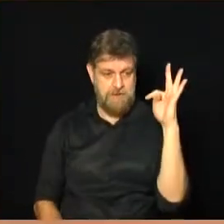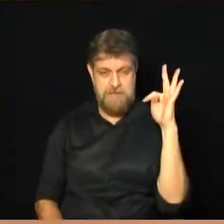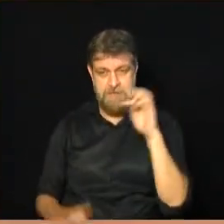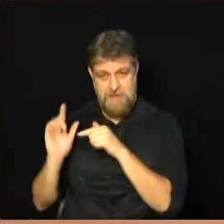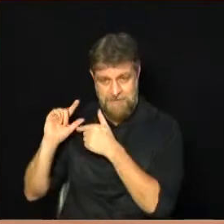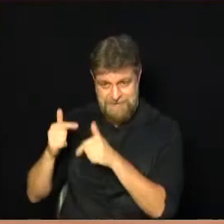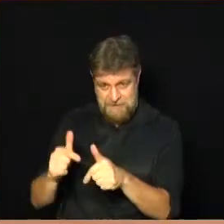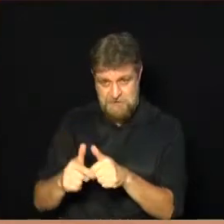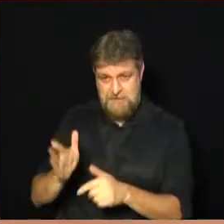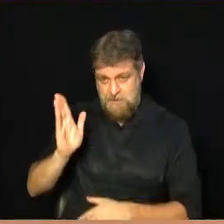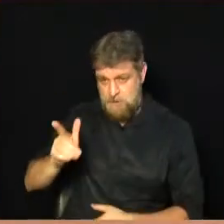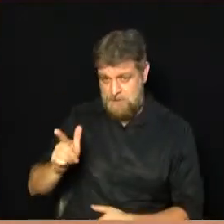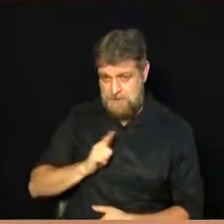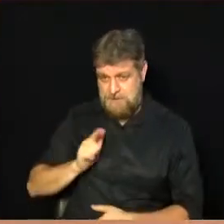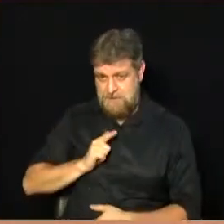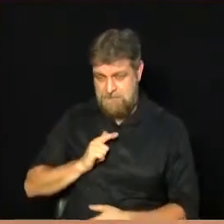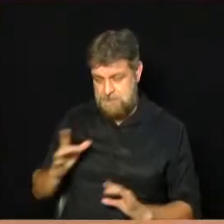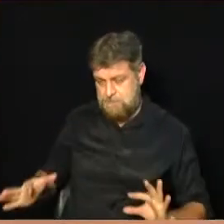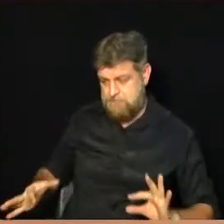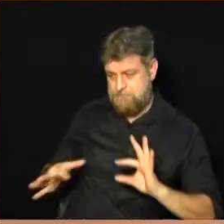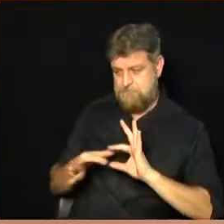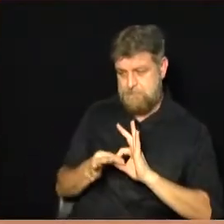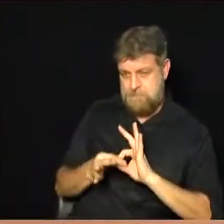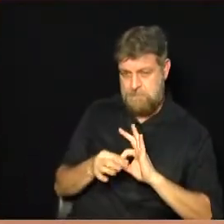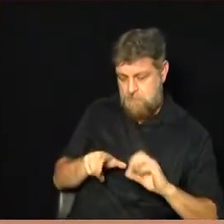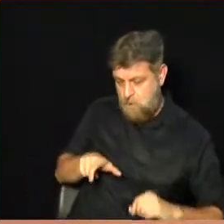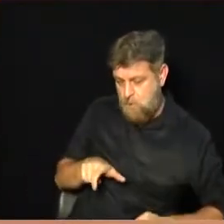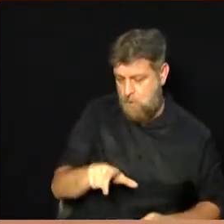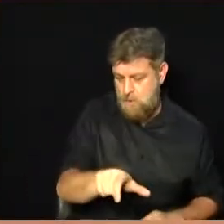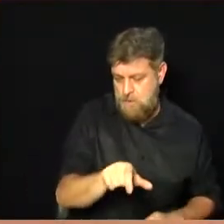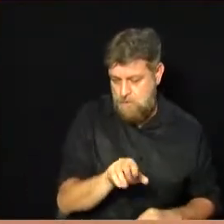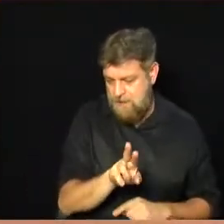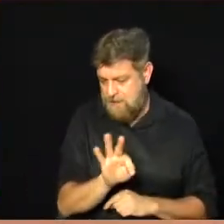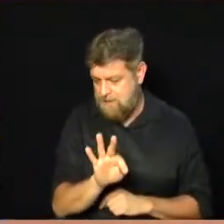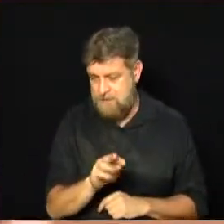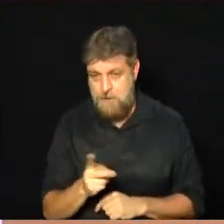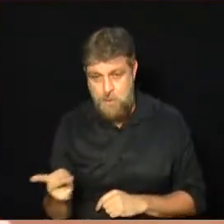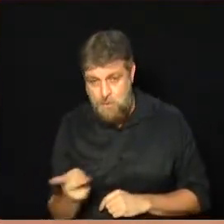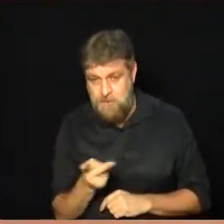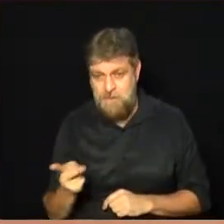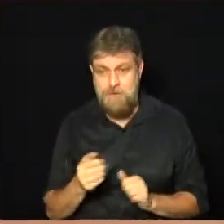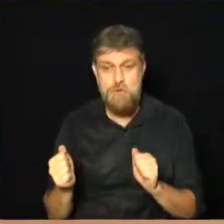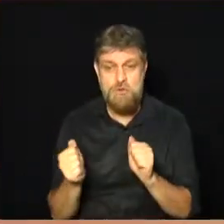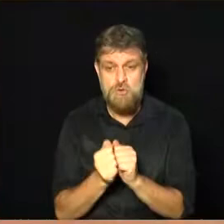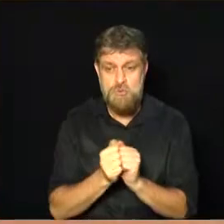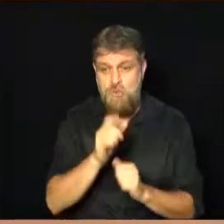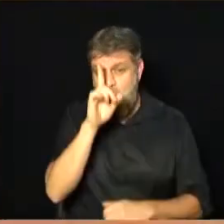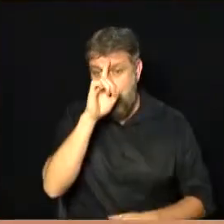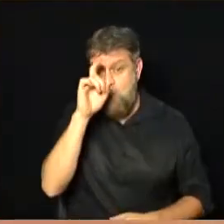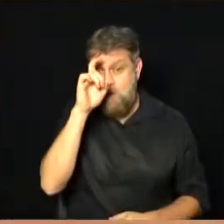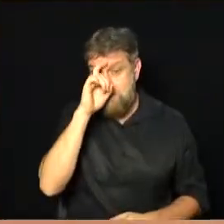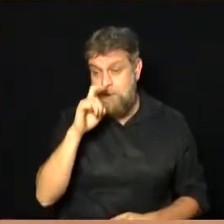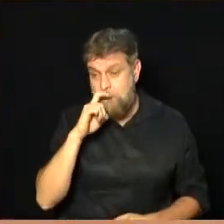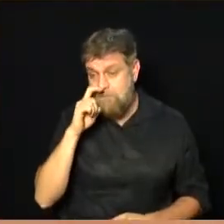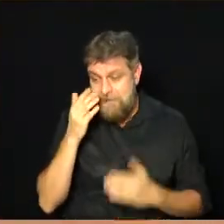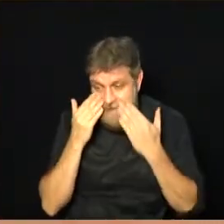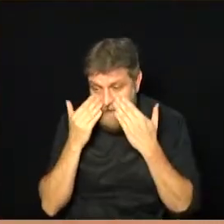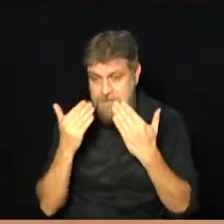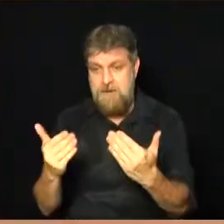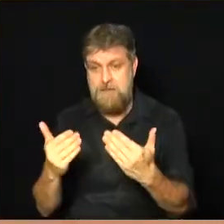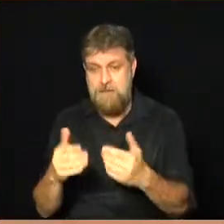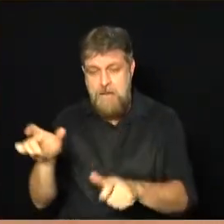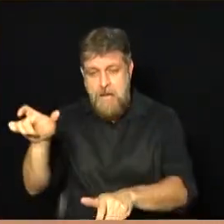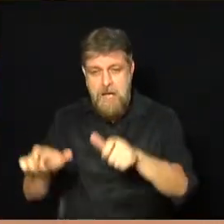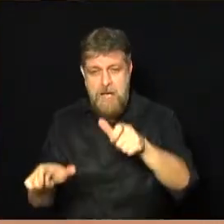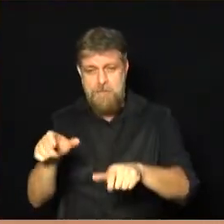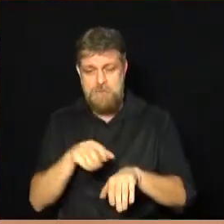já existe, que vai ser interligado com esse do BRT, e ambos serão interligados ao próprio Hospital Ouro Verde, que é em frente. Então, tem muita gente que vem de